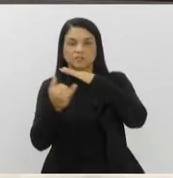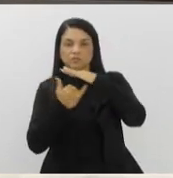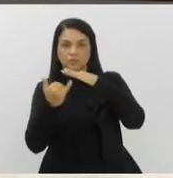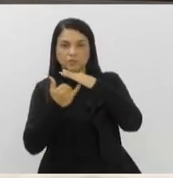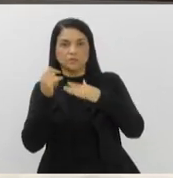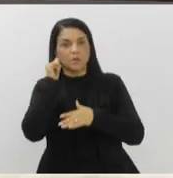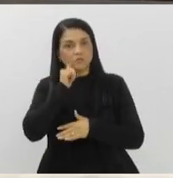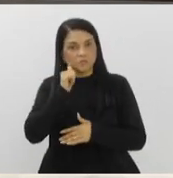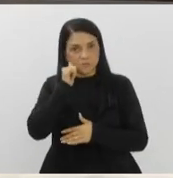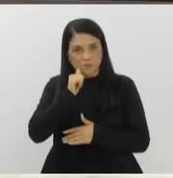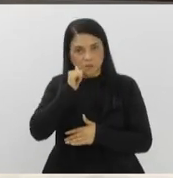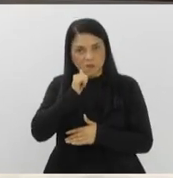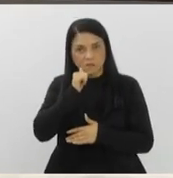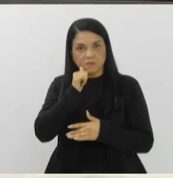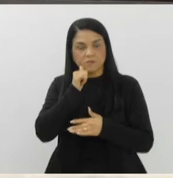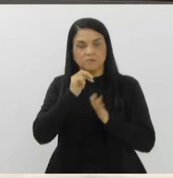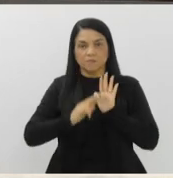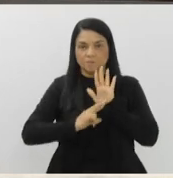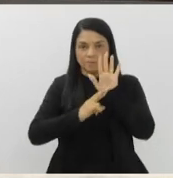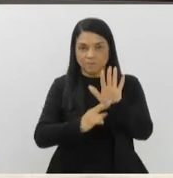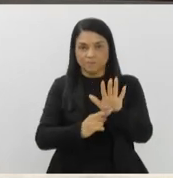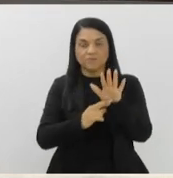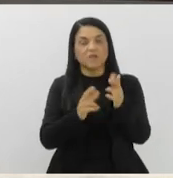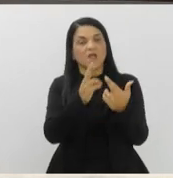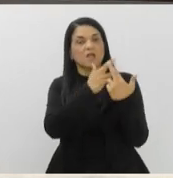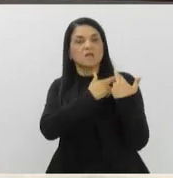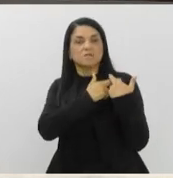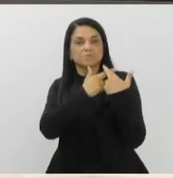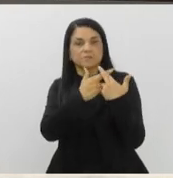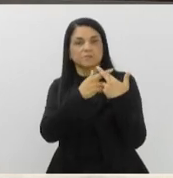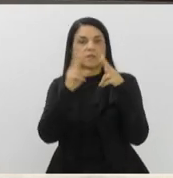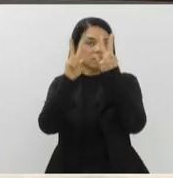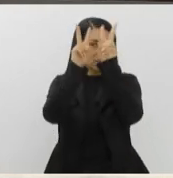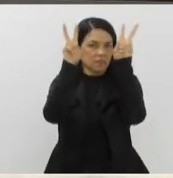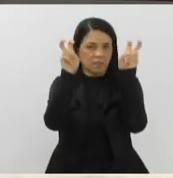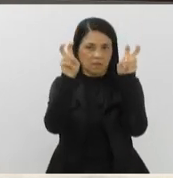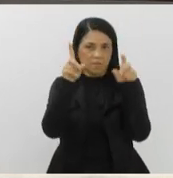e entes que têm responsabilidade com esse tema,